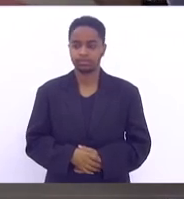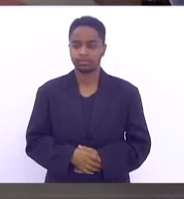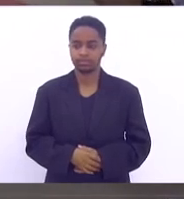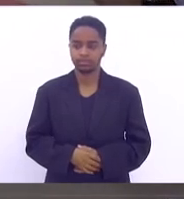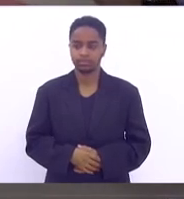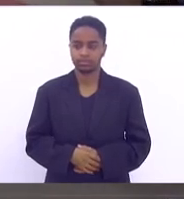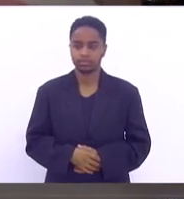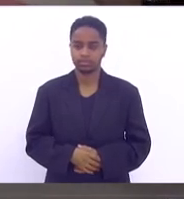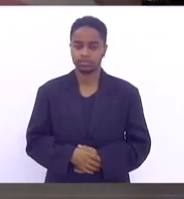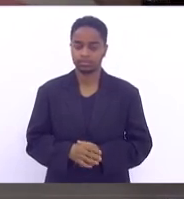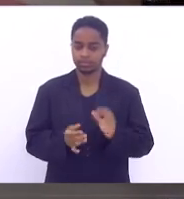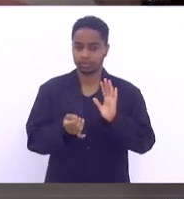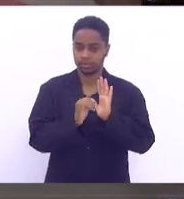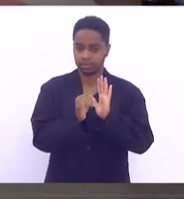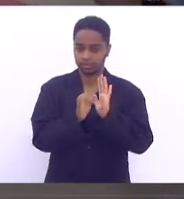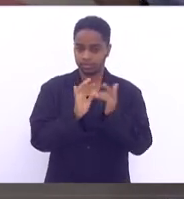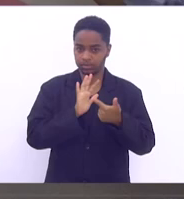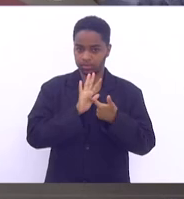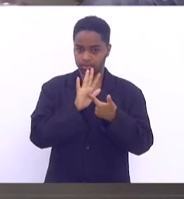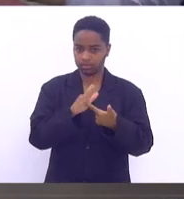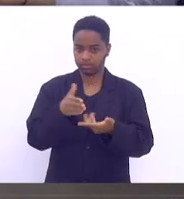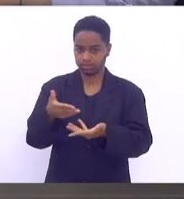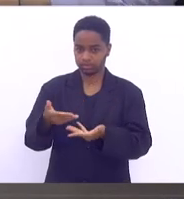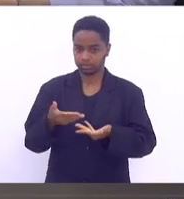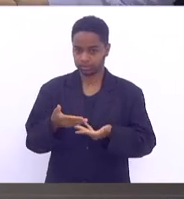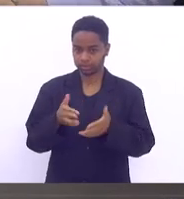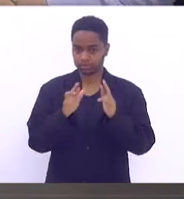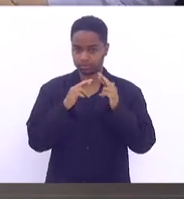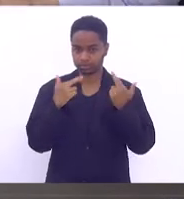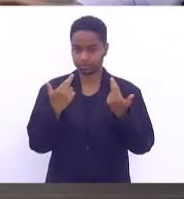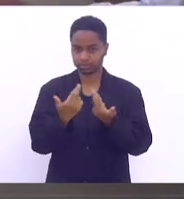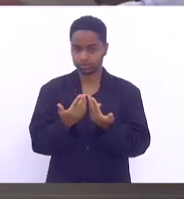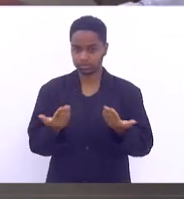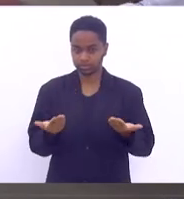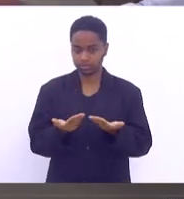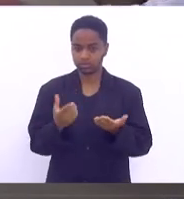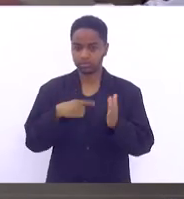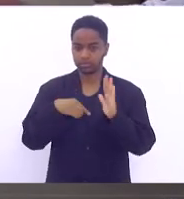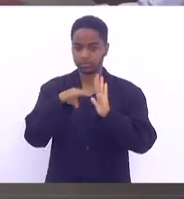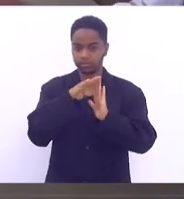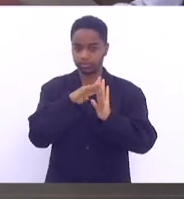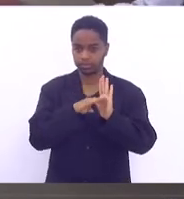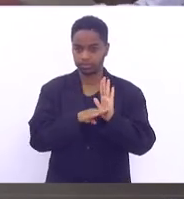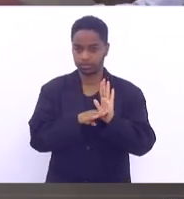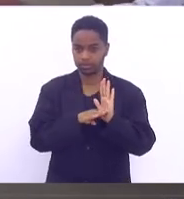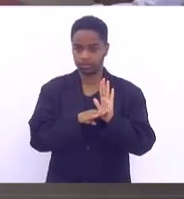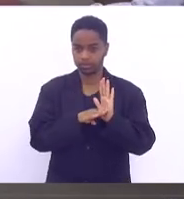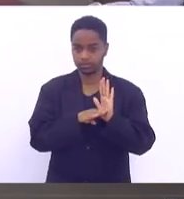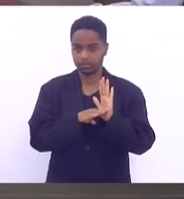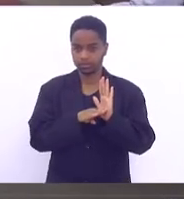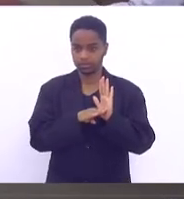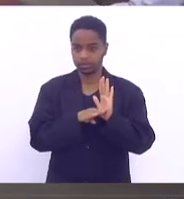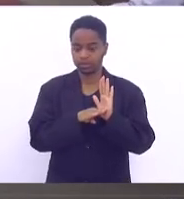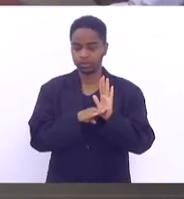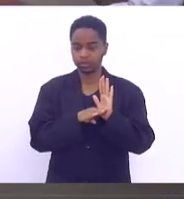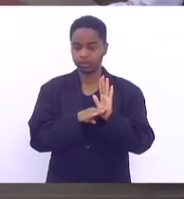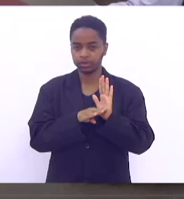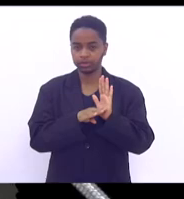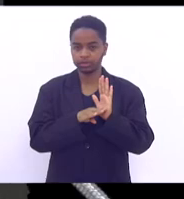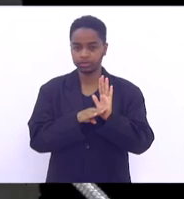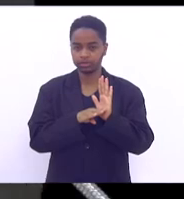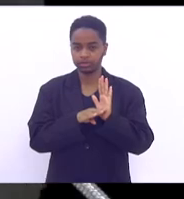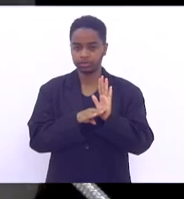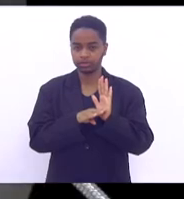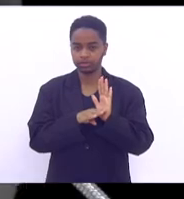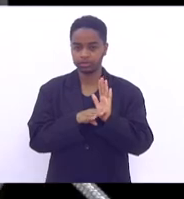Bem, conforme edital de convocação, a gente tem na ordem do dia a linha A. Trata-se de